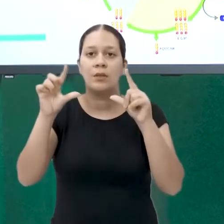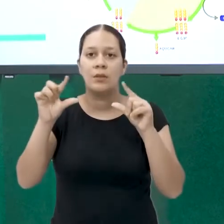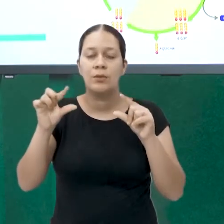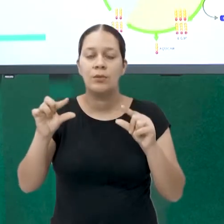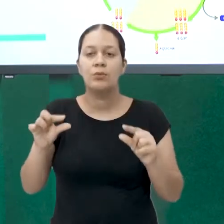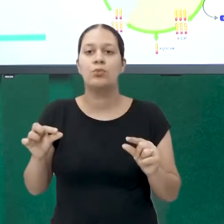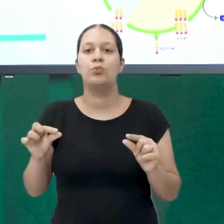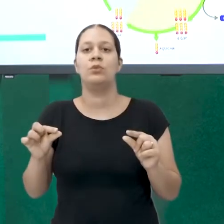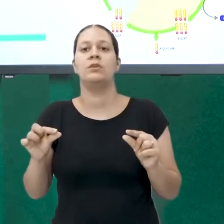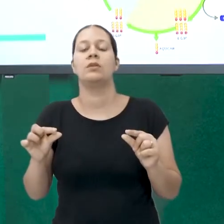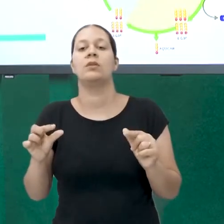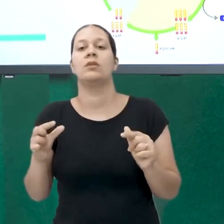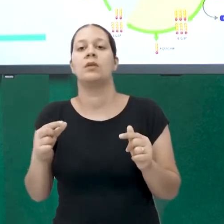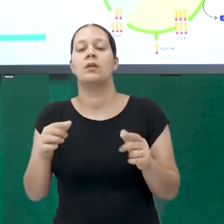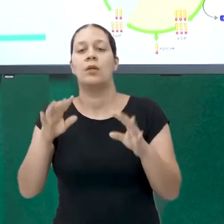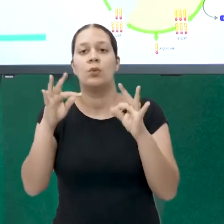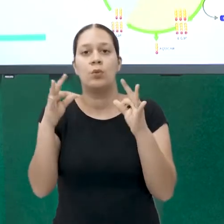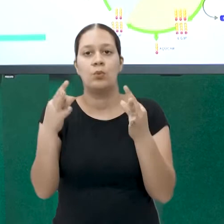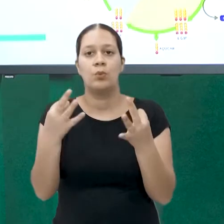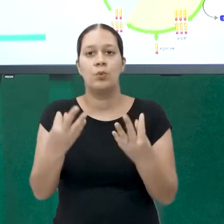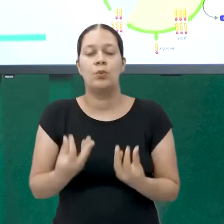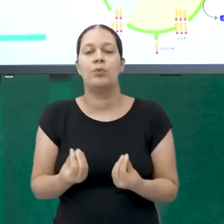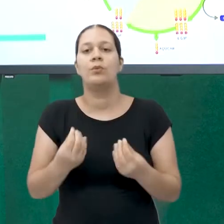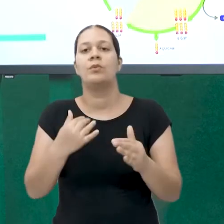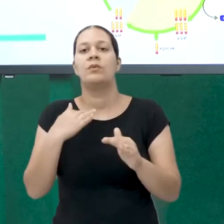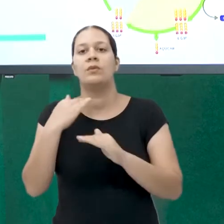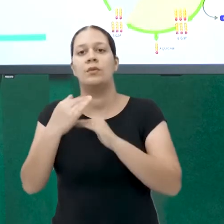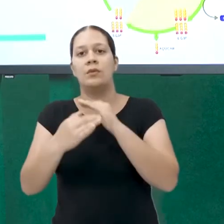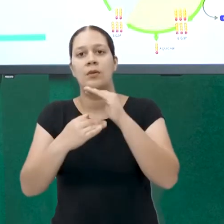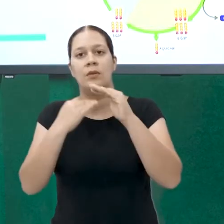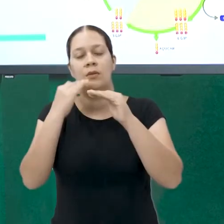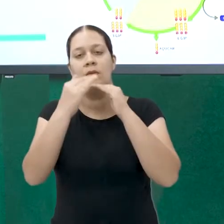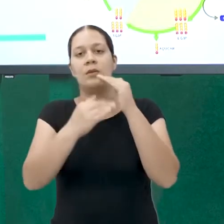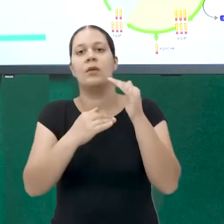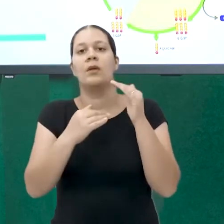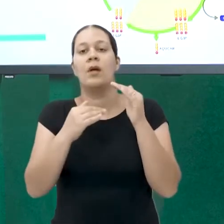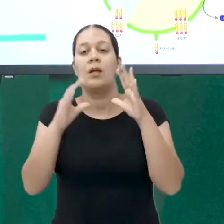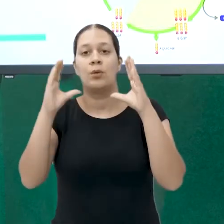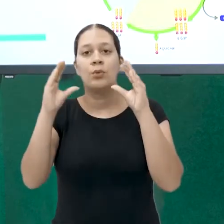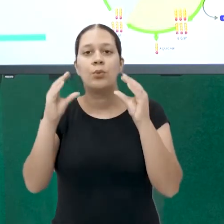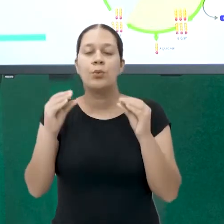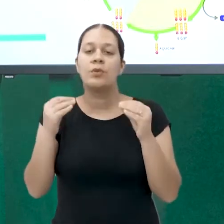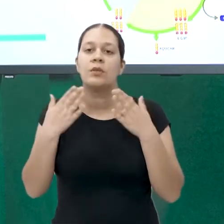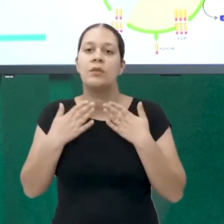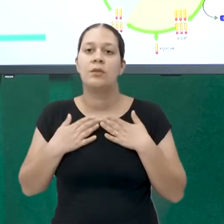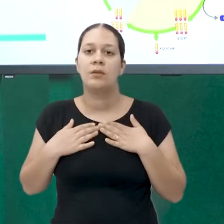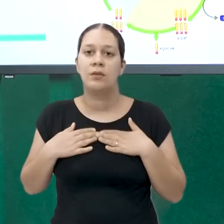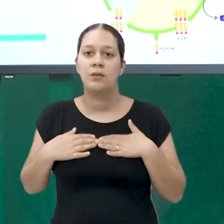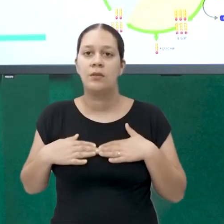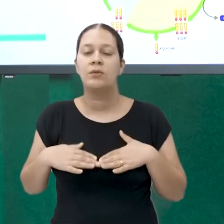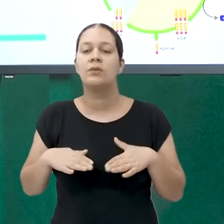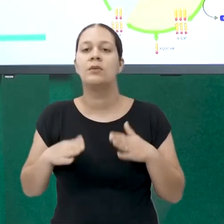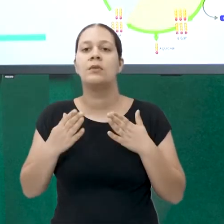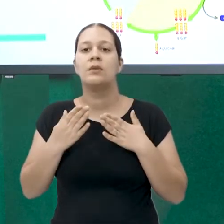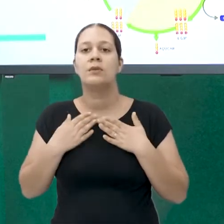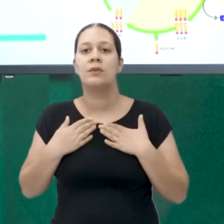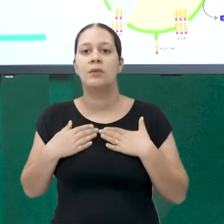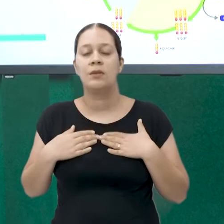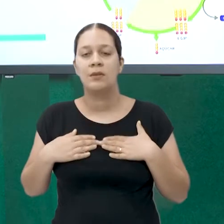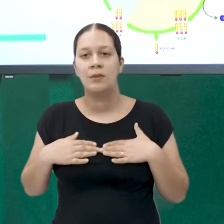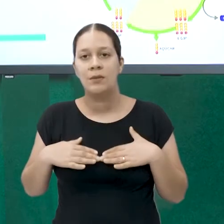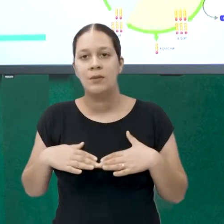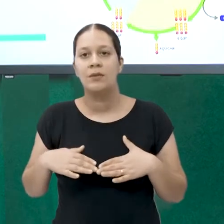reduz a passagem de gases, é todo um processo, tá? À noite é mais tranquilo. Então, à noite é a hora